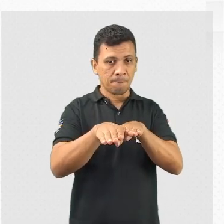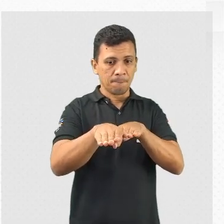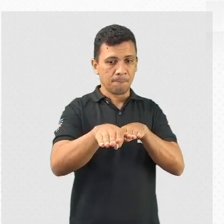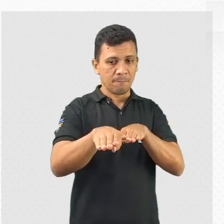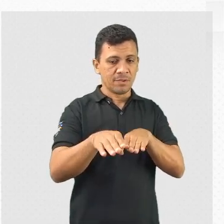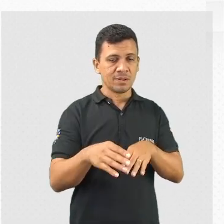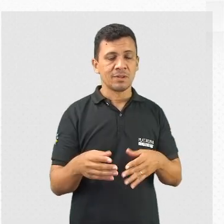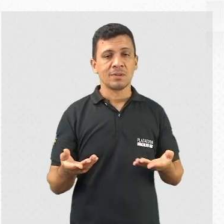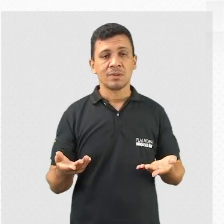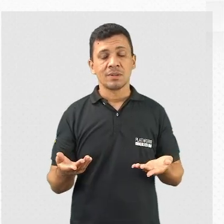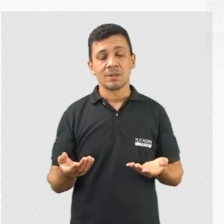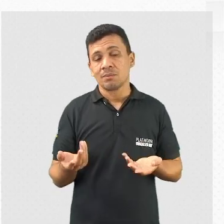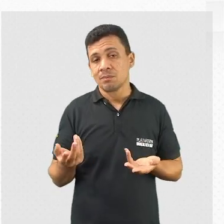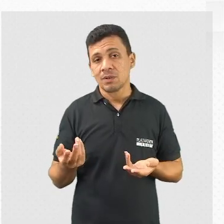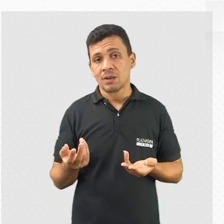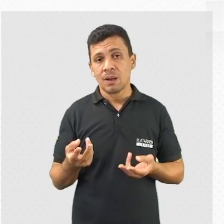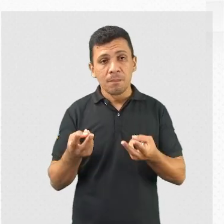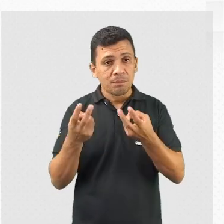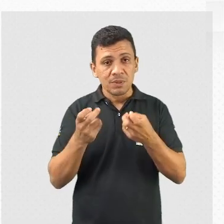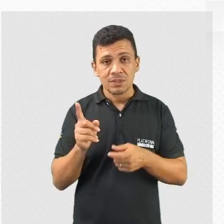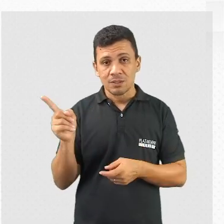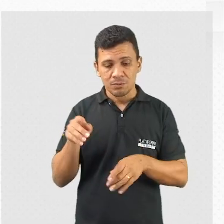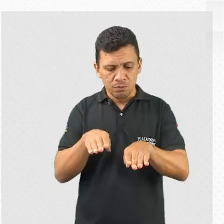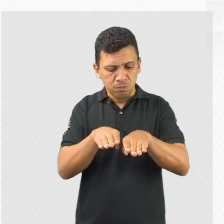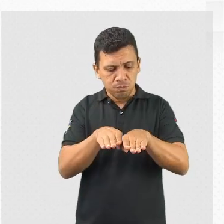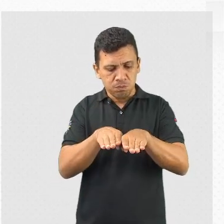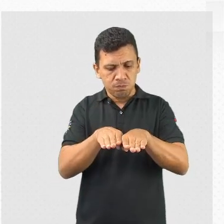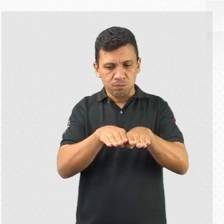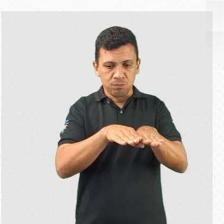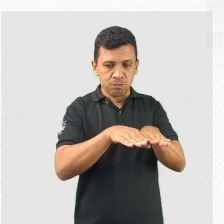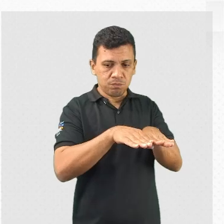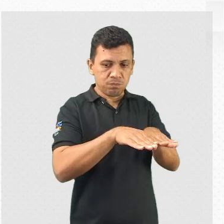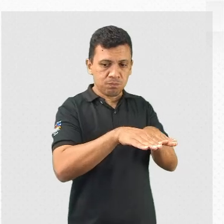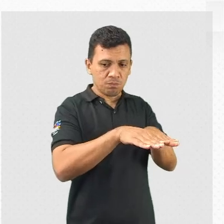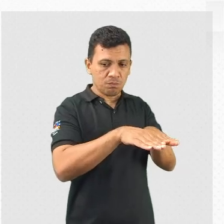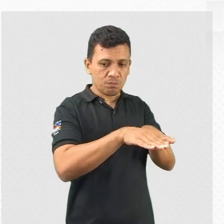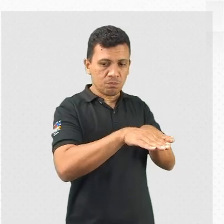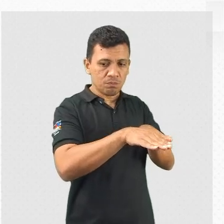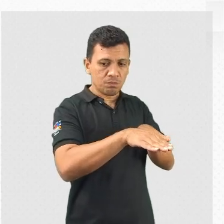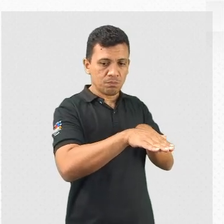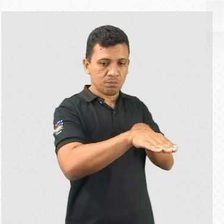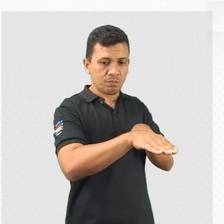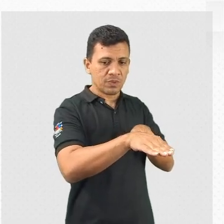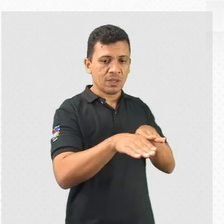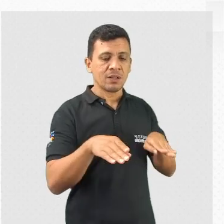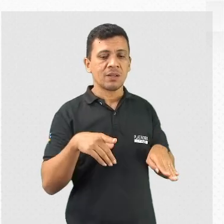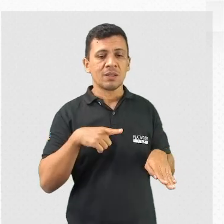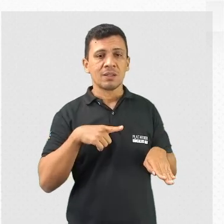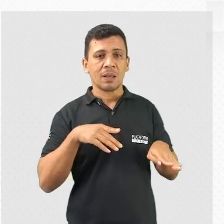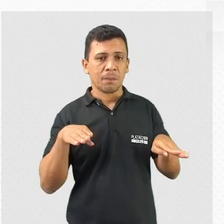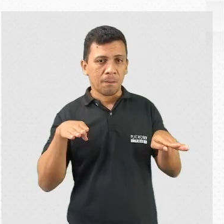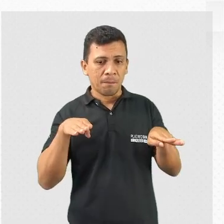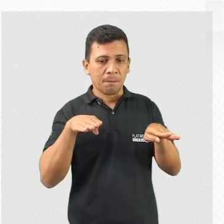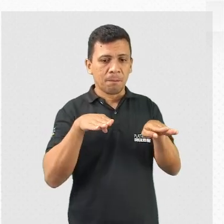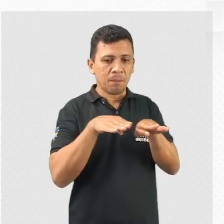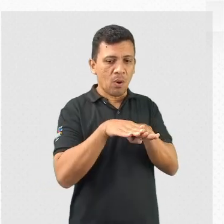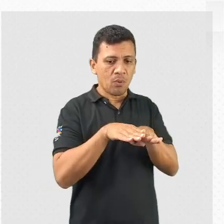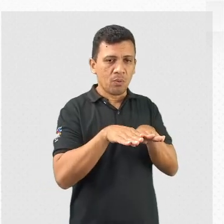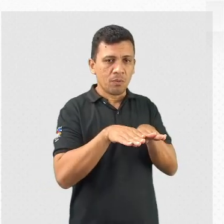E obviamente que quando elas deslizam paralelamente, há o impacto e consequentemente há o quê?